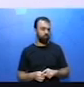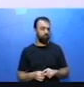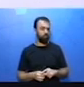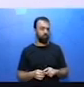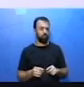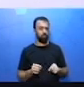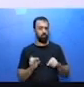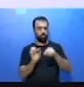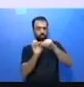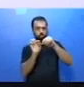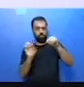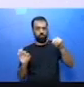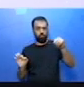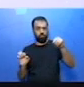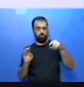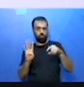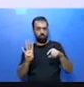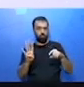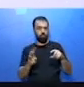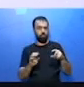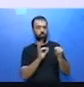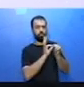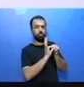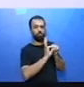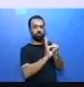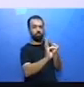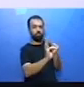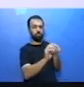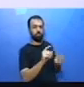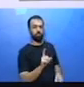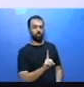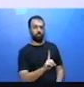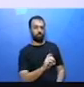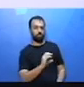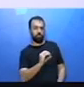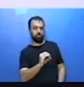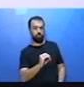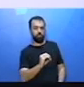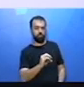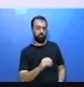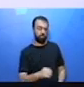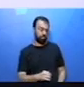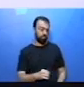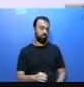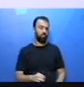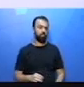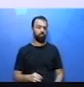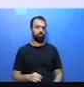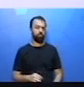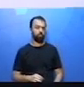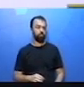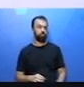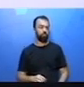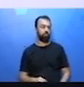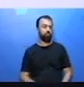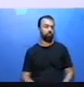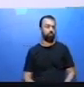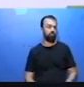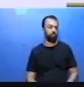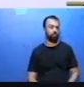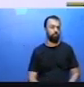Aqui é 4 metros e aqui 10 metros. Dimensões são esses tamanhos.